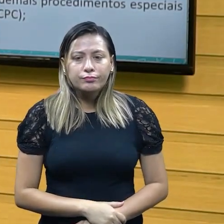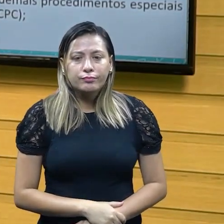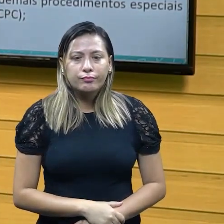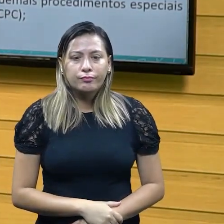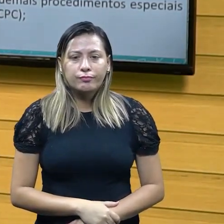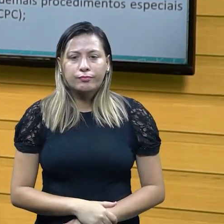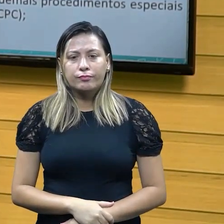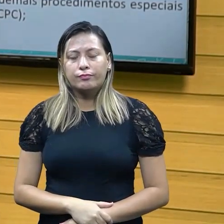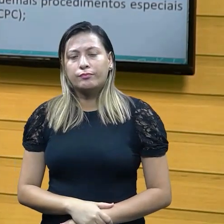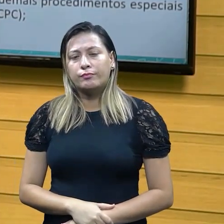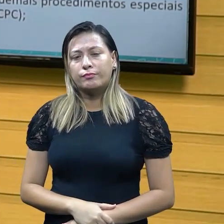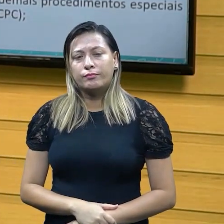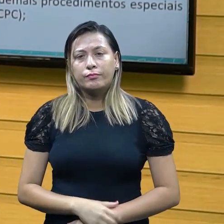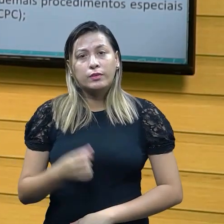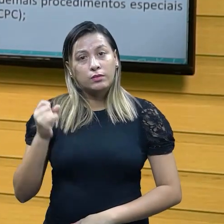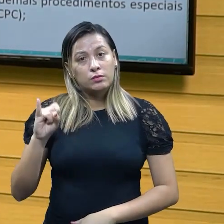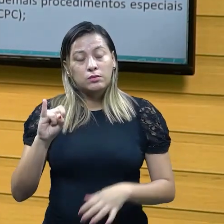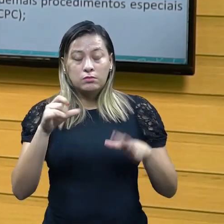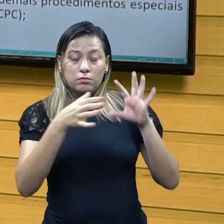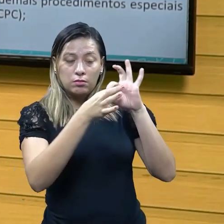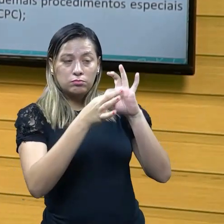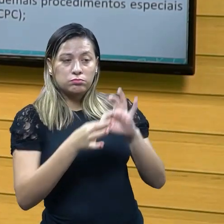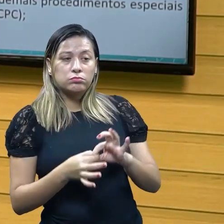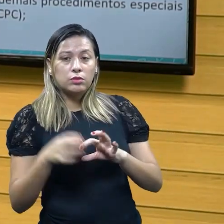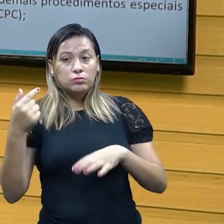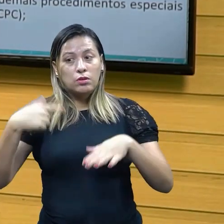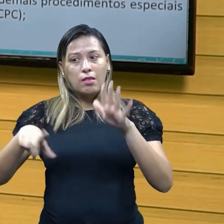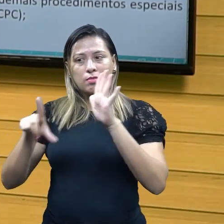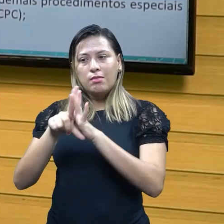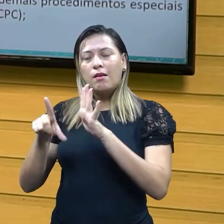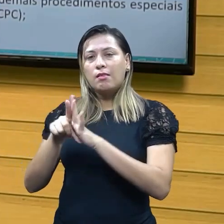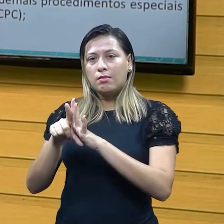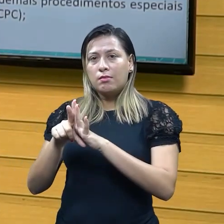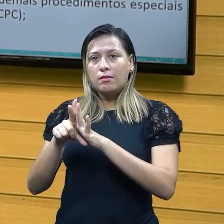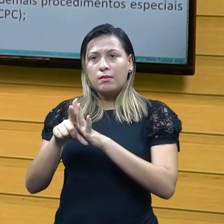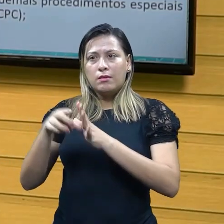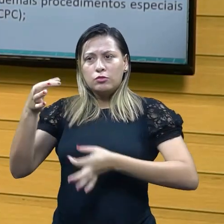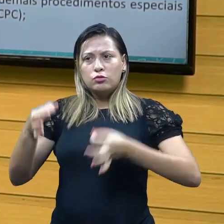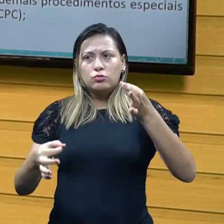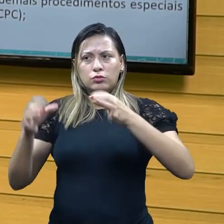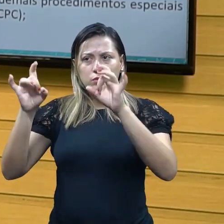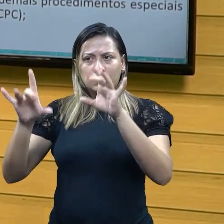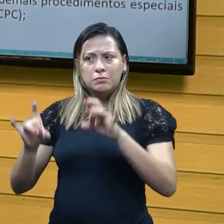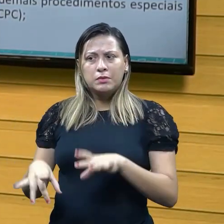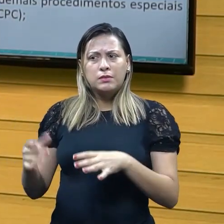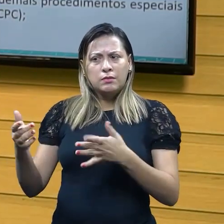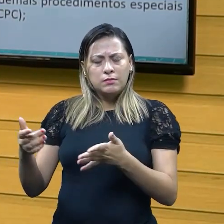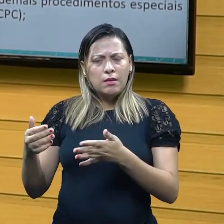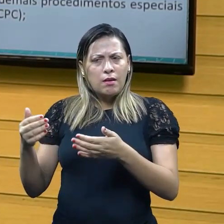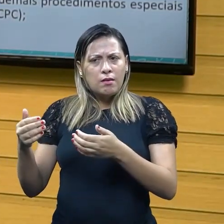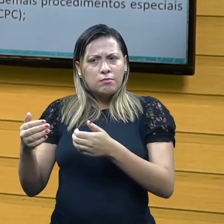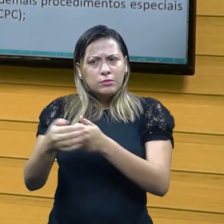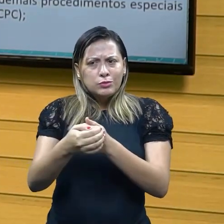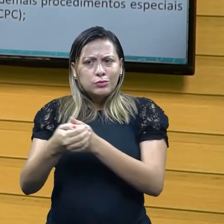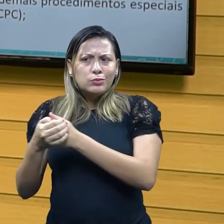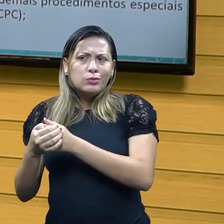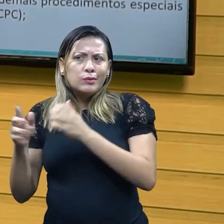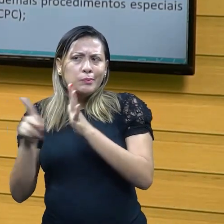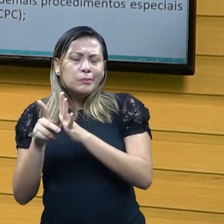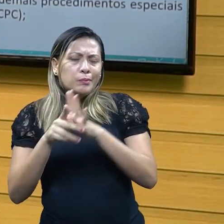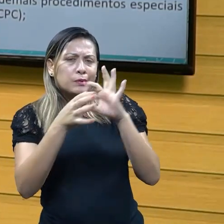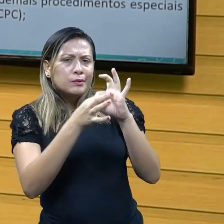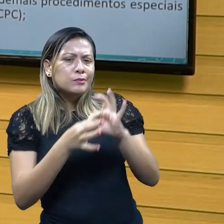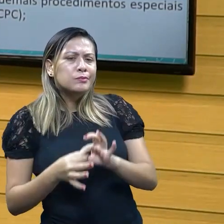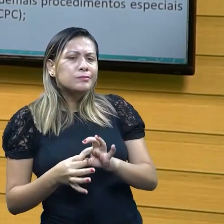estiver tratando sobre determinada situação e lá na lei dos juizados especiais ele for omisso sobre aquela situação, você